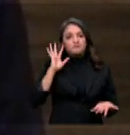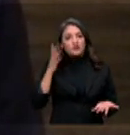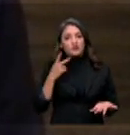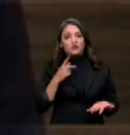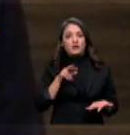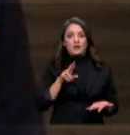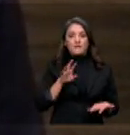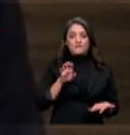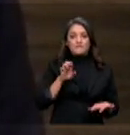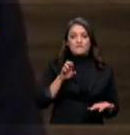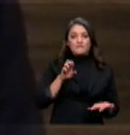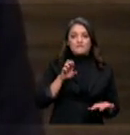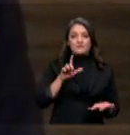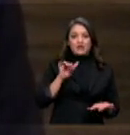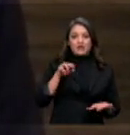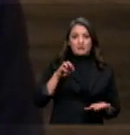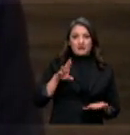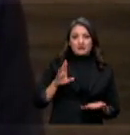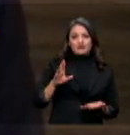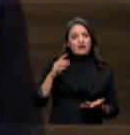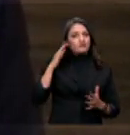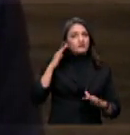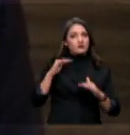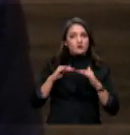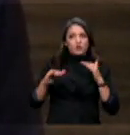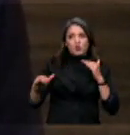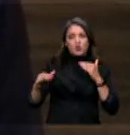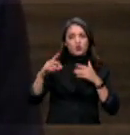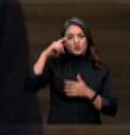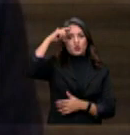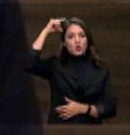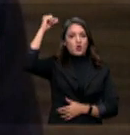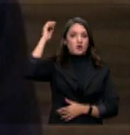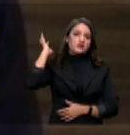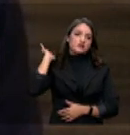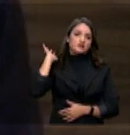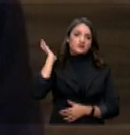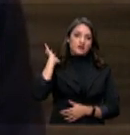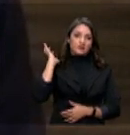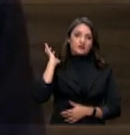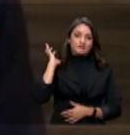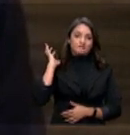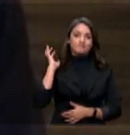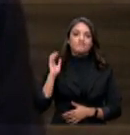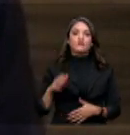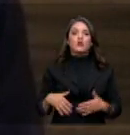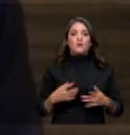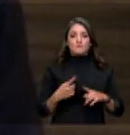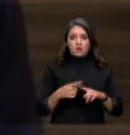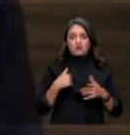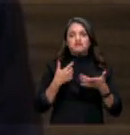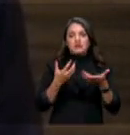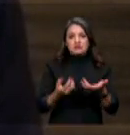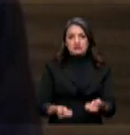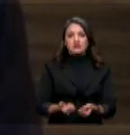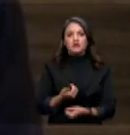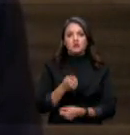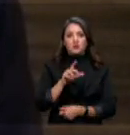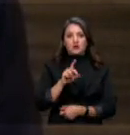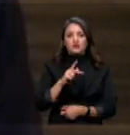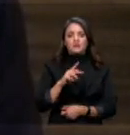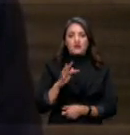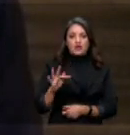com a da eminente e muito querida ministra Rosa Weber, porque eu admito a DPF e acho que é